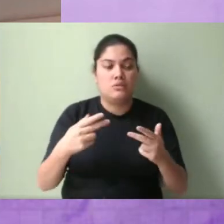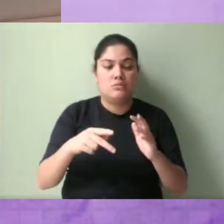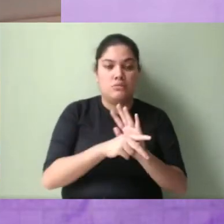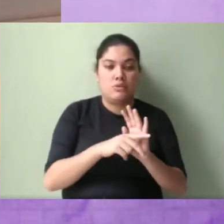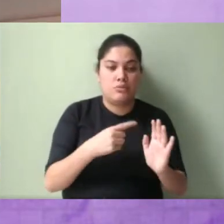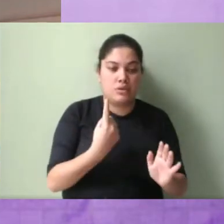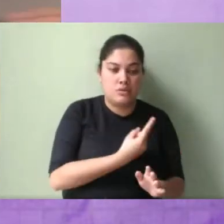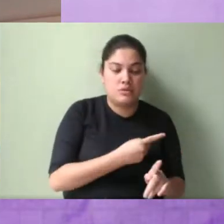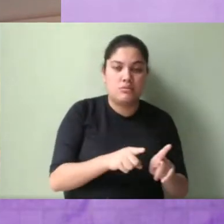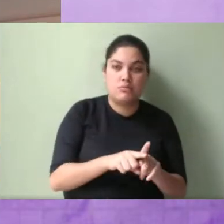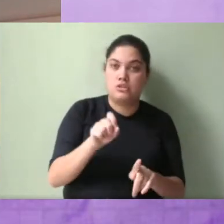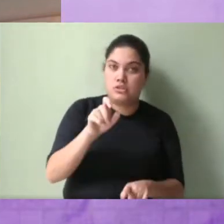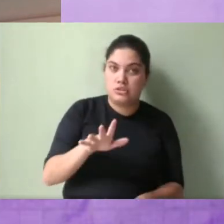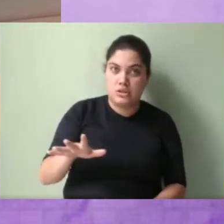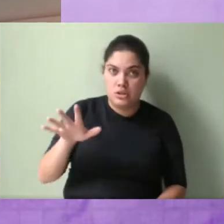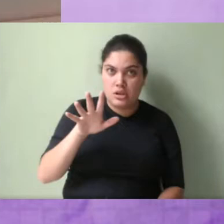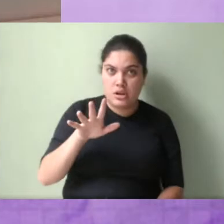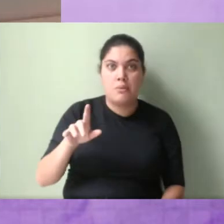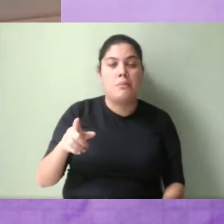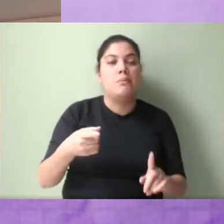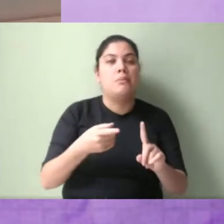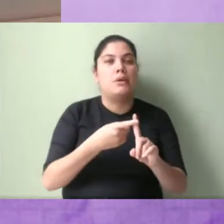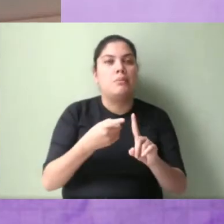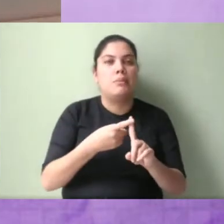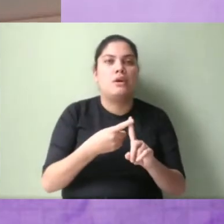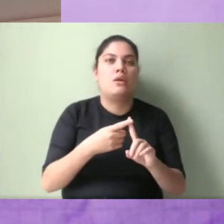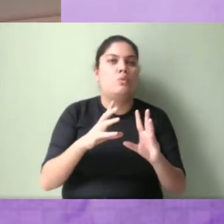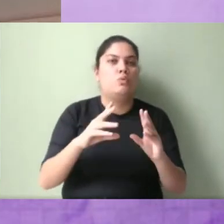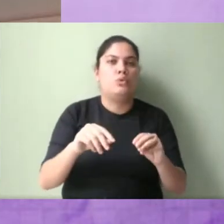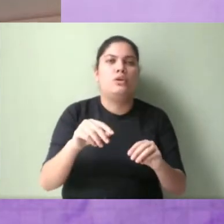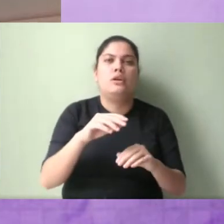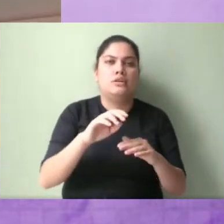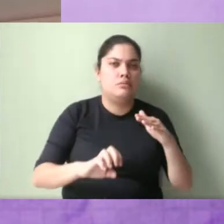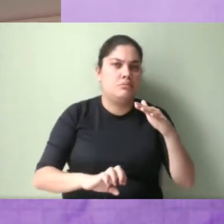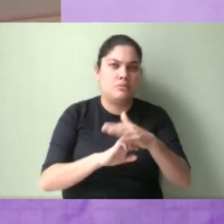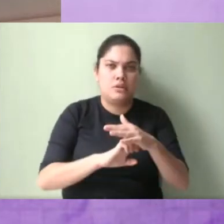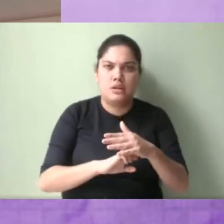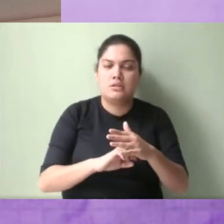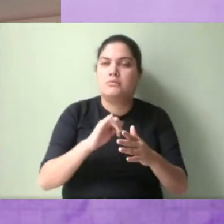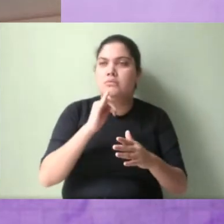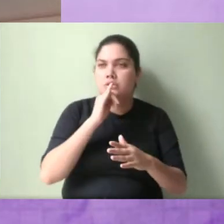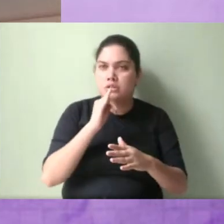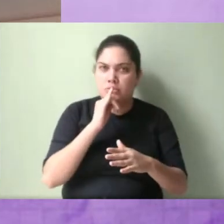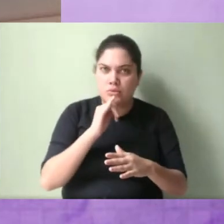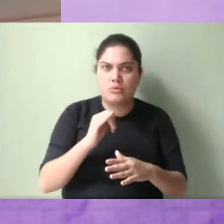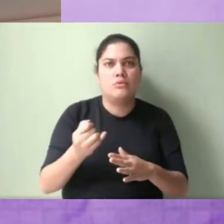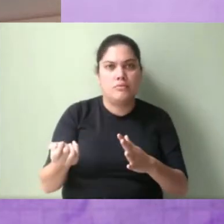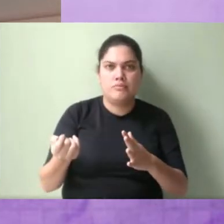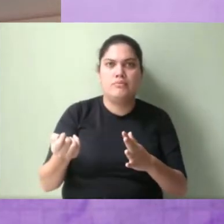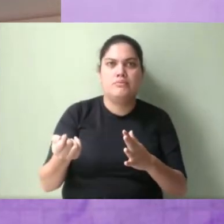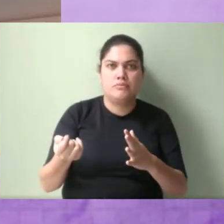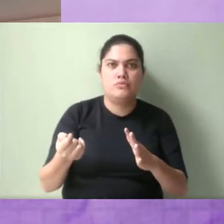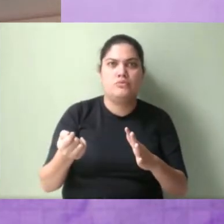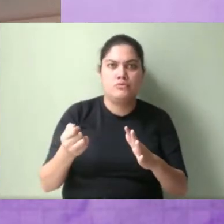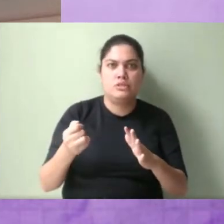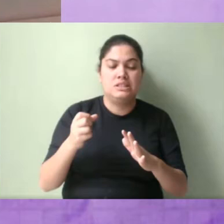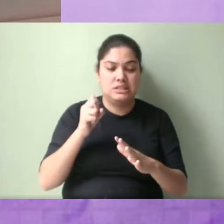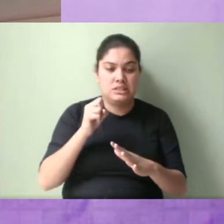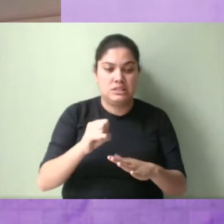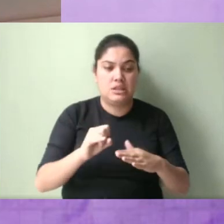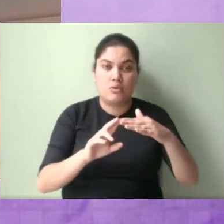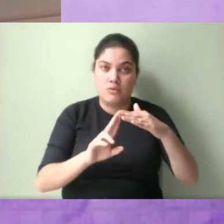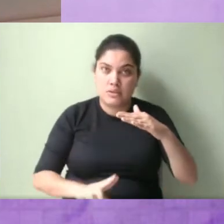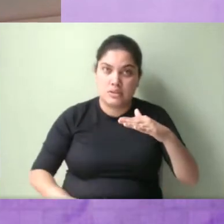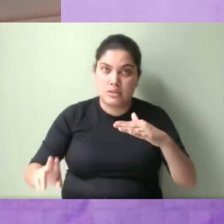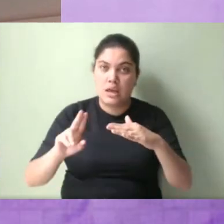últimos 2 anos por conta de várias coisas, né? Precisamos criar algumas coisas para nós e geral. Primeira delas,